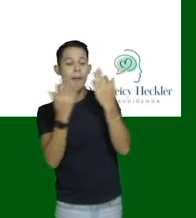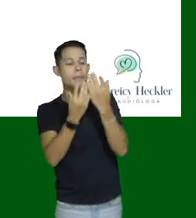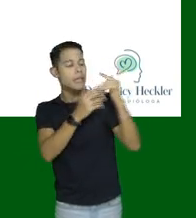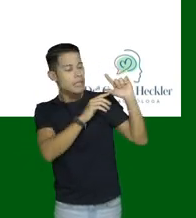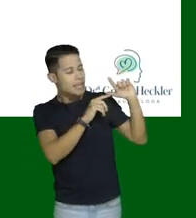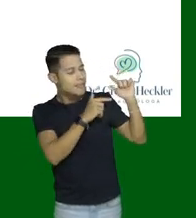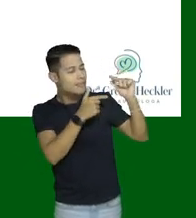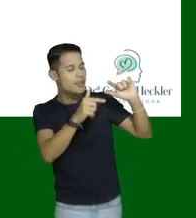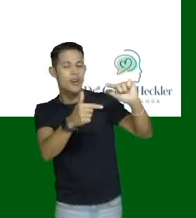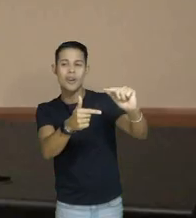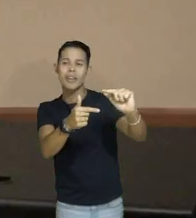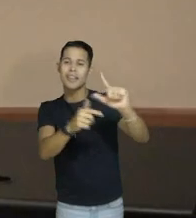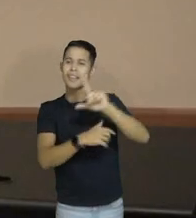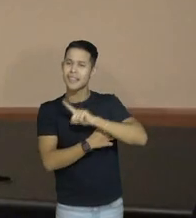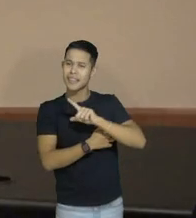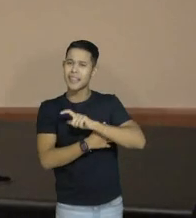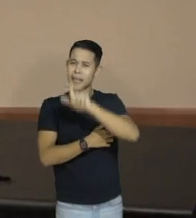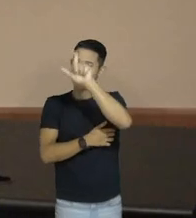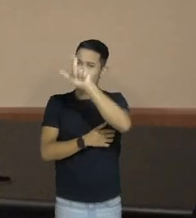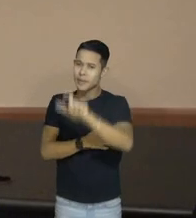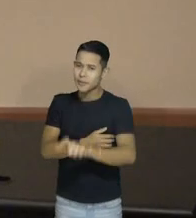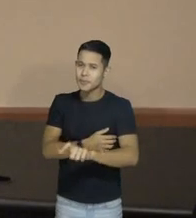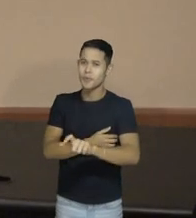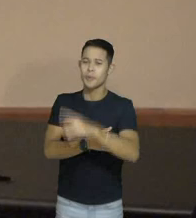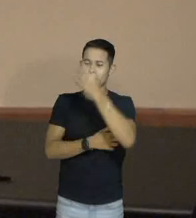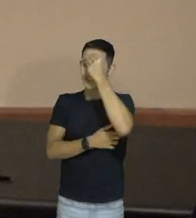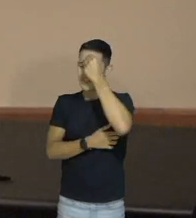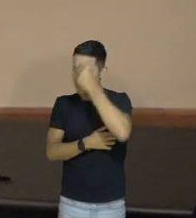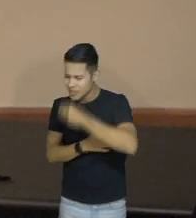família, se tem caso de desistência escolar,